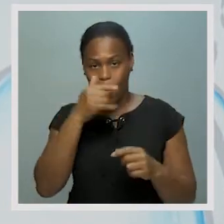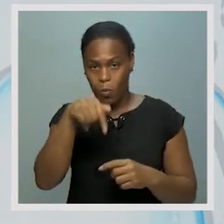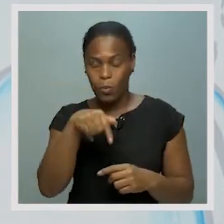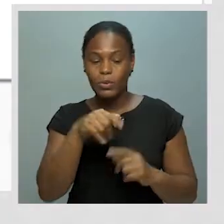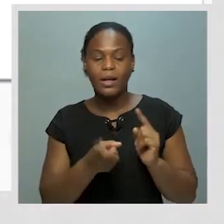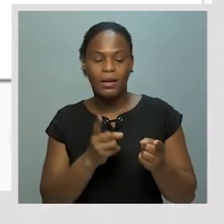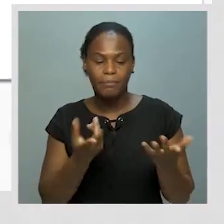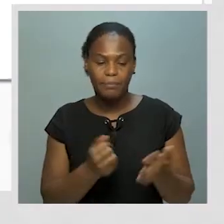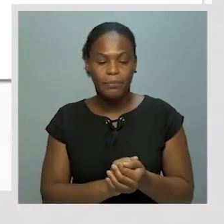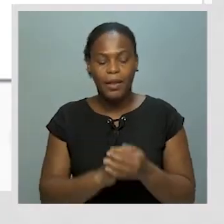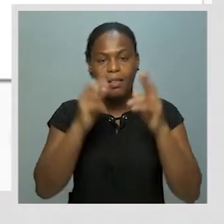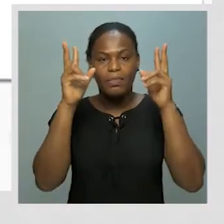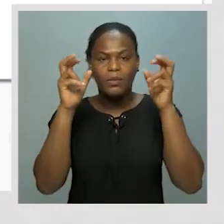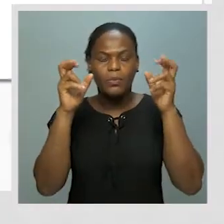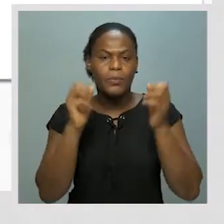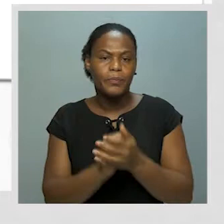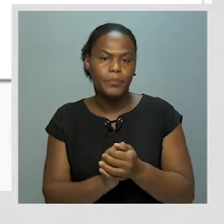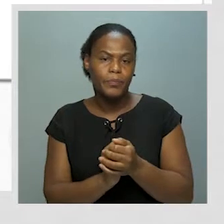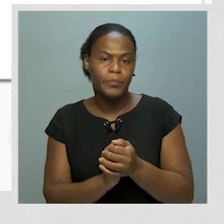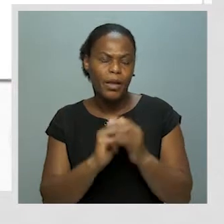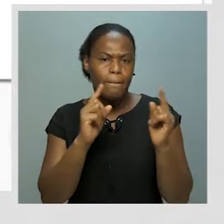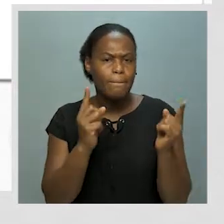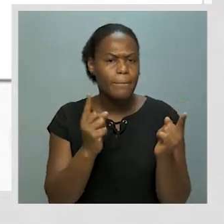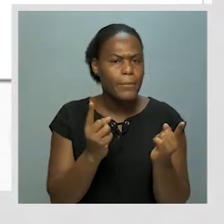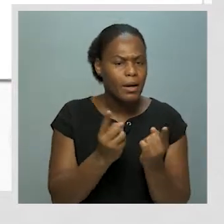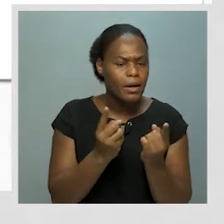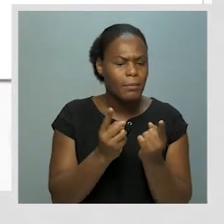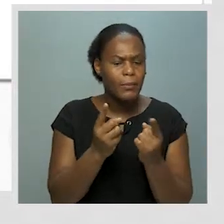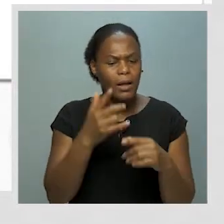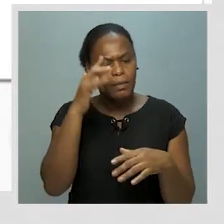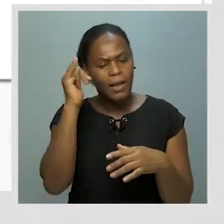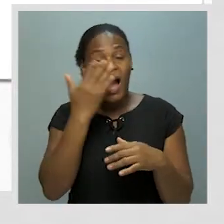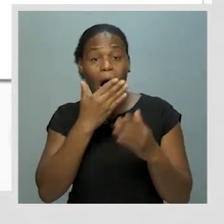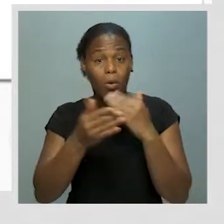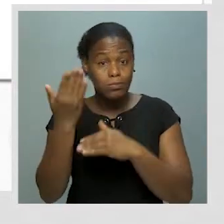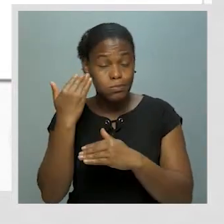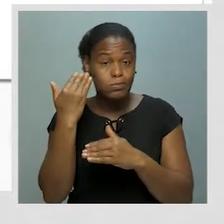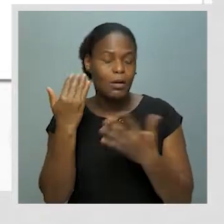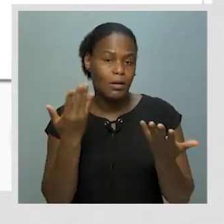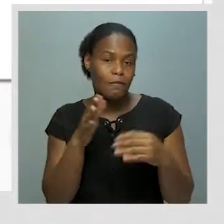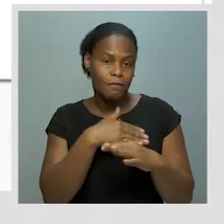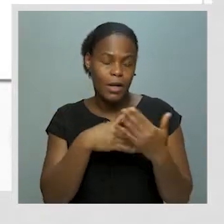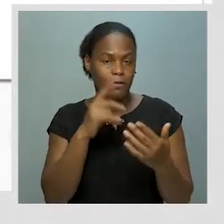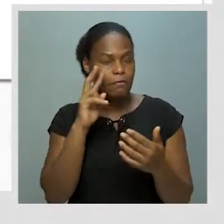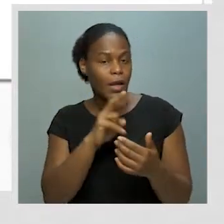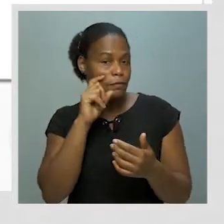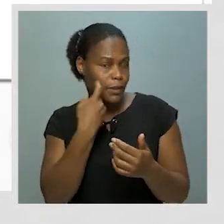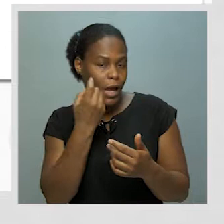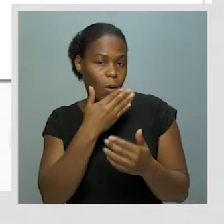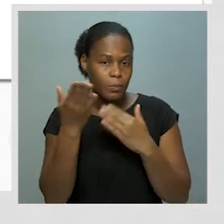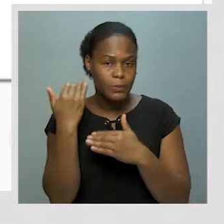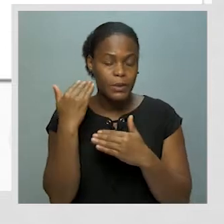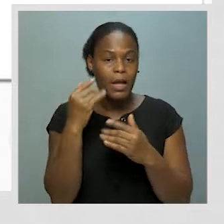hoje, que é intitulado Breve alusão à aula anterior, Elementos